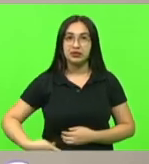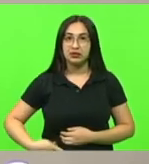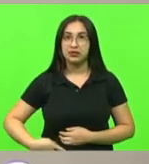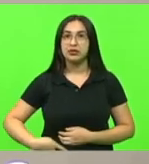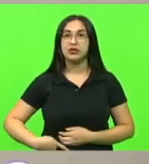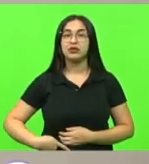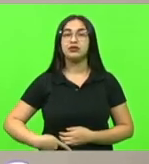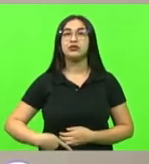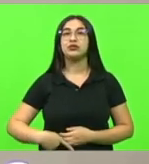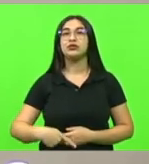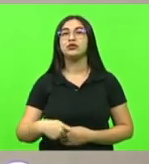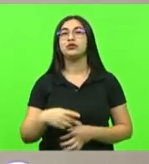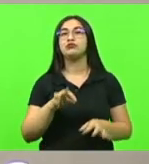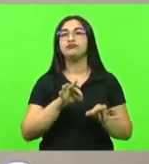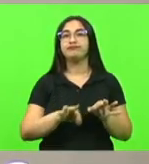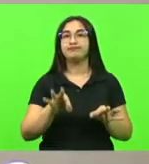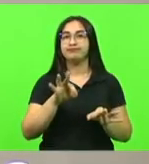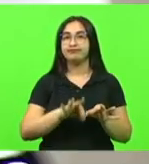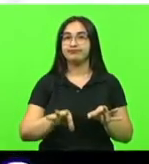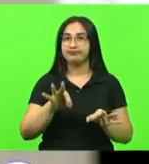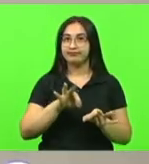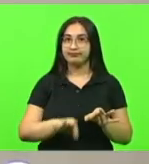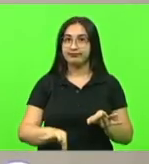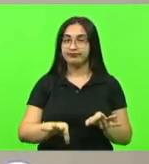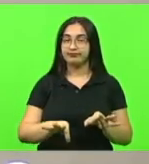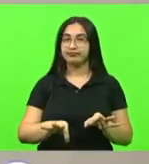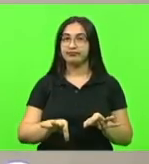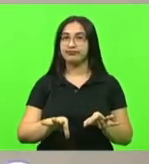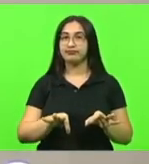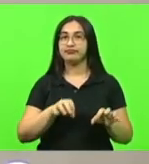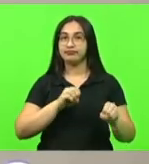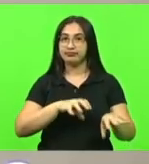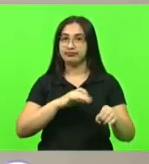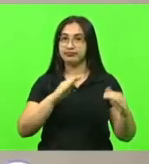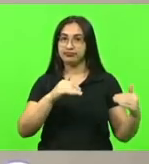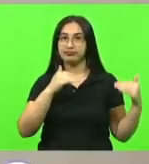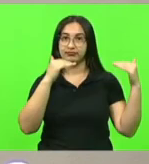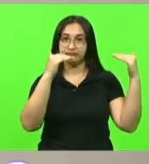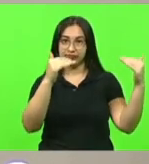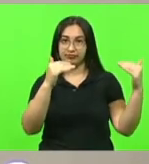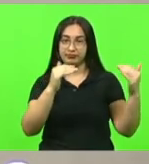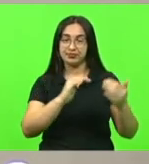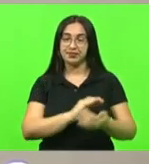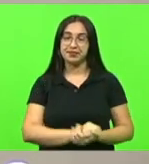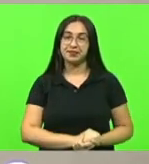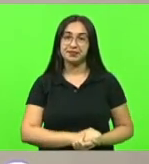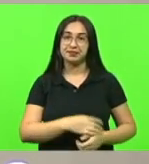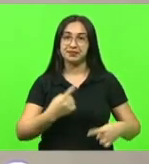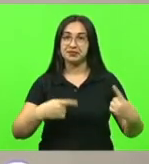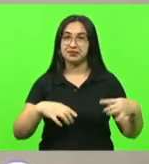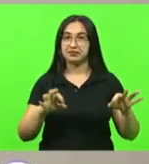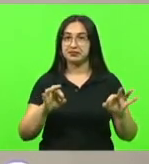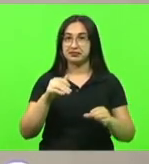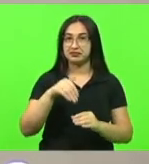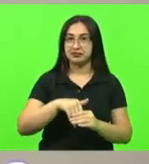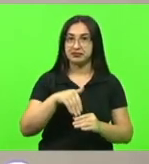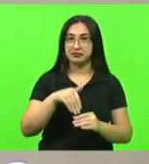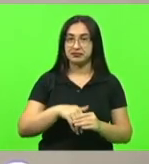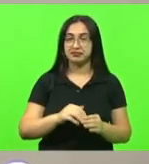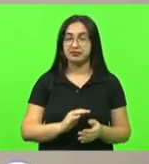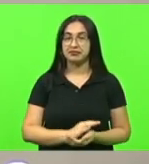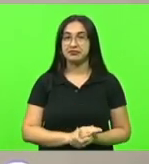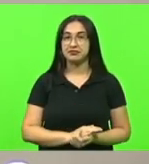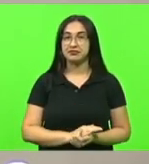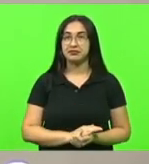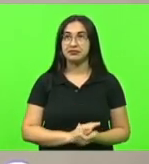Comunitárias da Educação Superior. Em discussão. Não havendo quem queira discutir, em votação. Deputados que aprovam permaneçam como